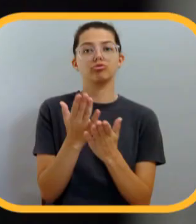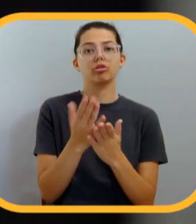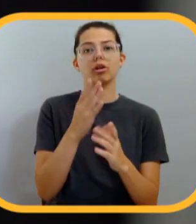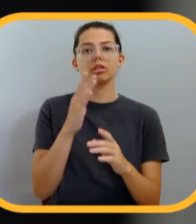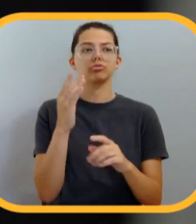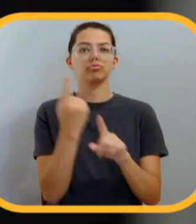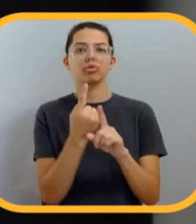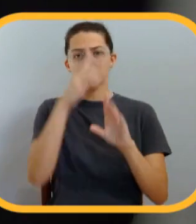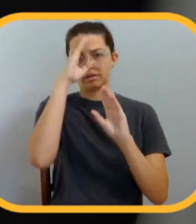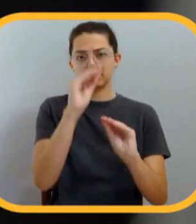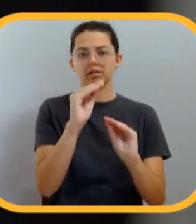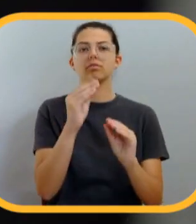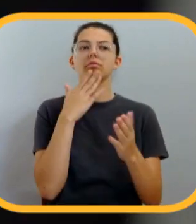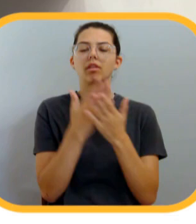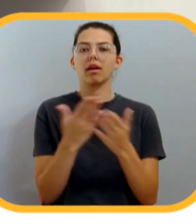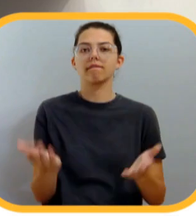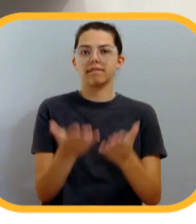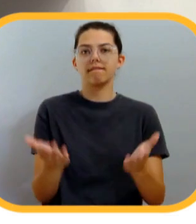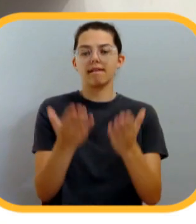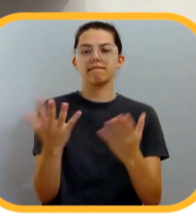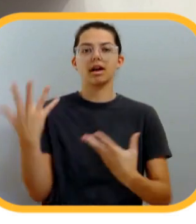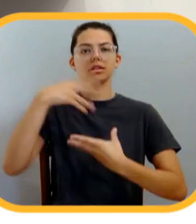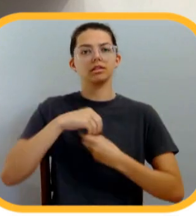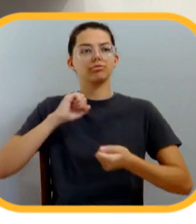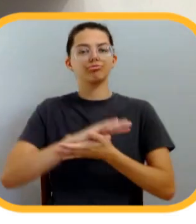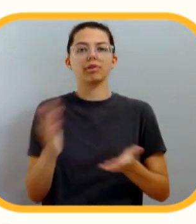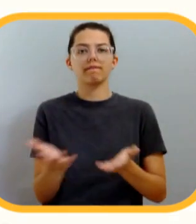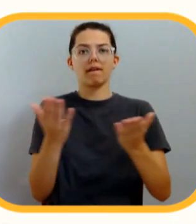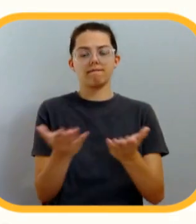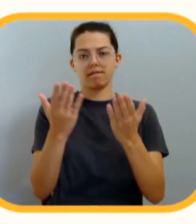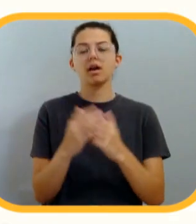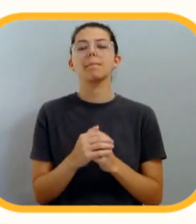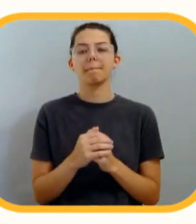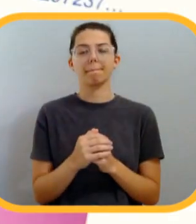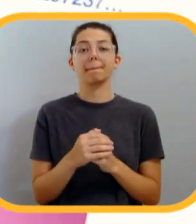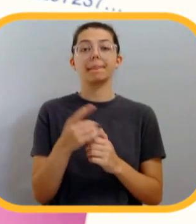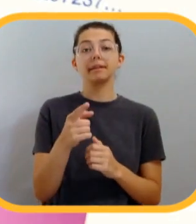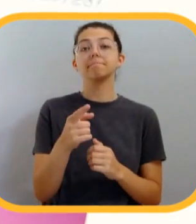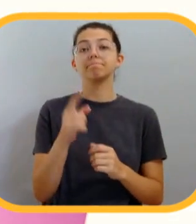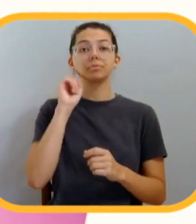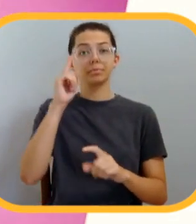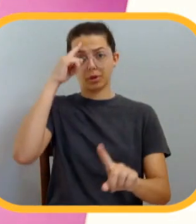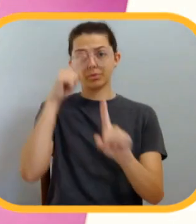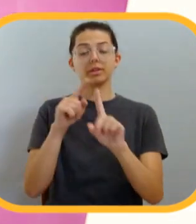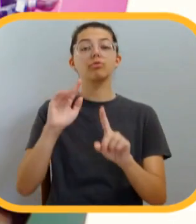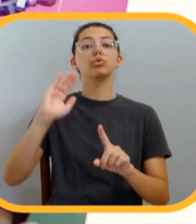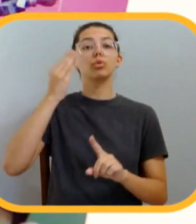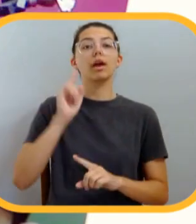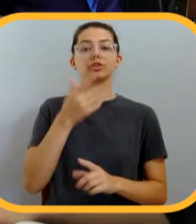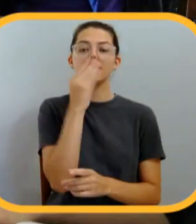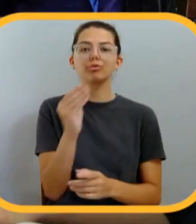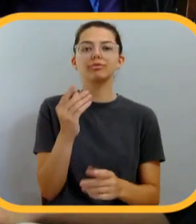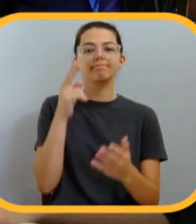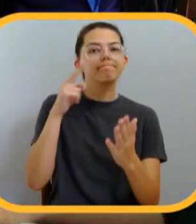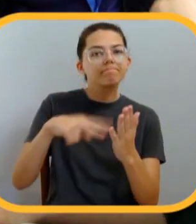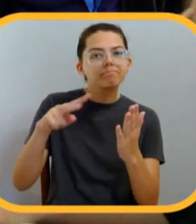tecnológicas, os estabelecimentos de ensino representam um veículo de promoção do desenvolvimento da literacia digital e mediática, com o objetivo principal